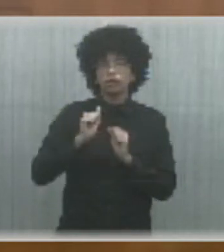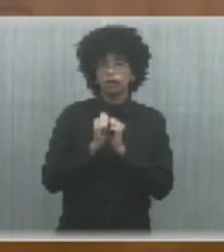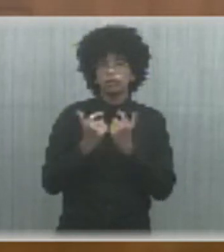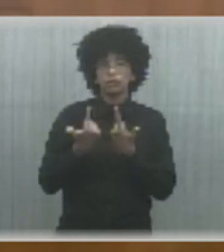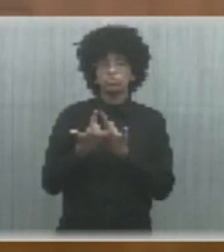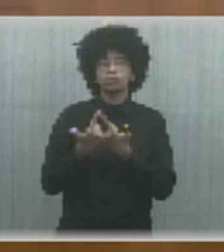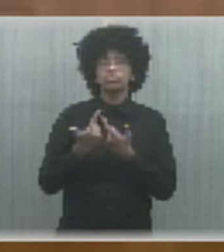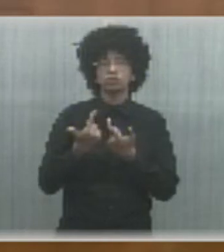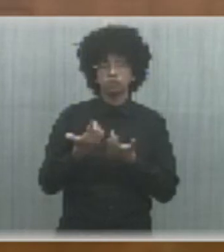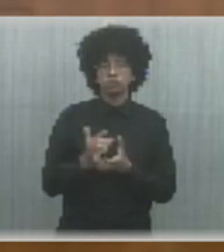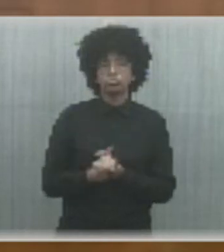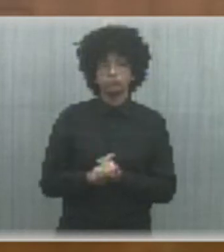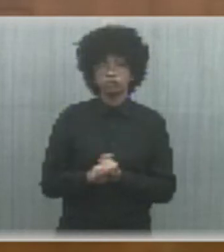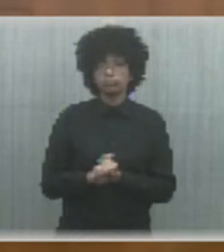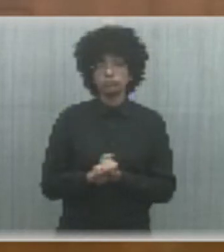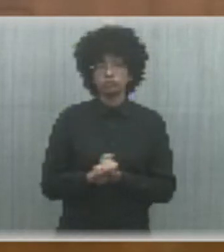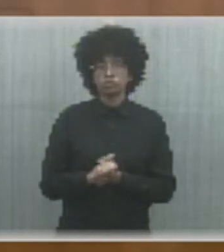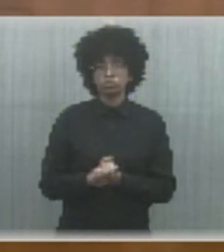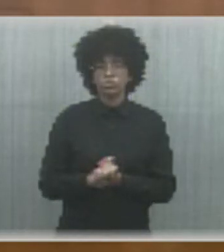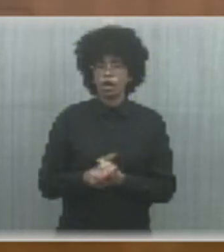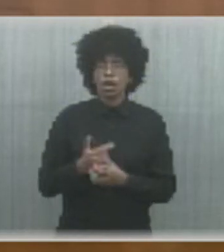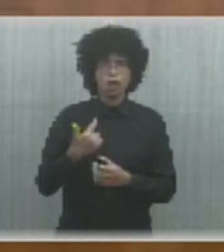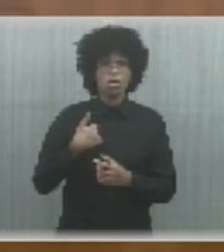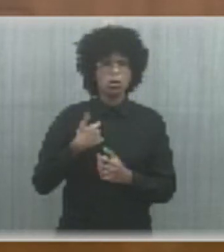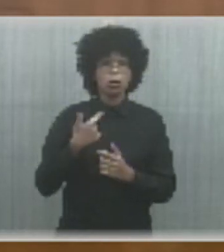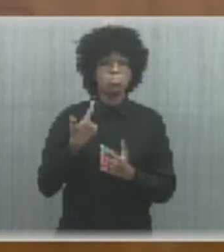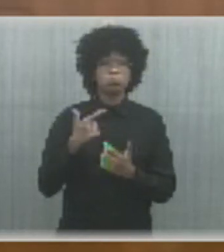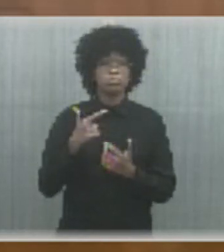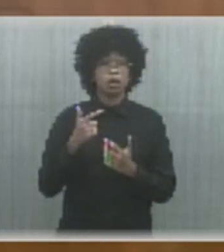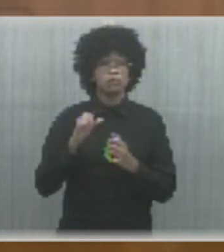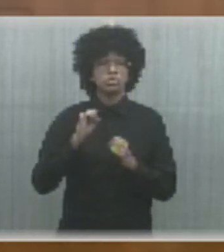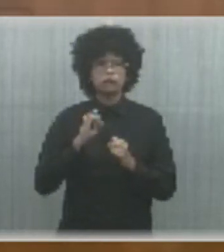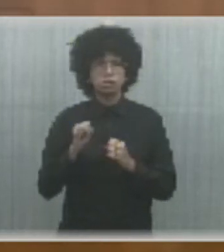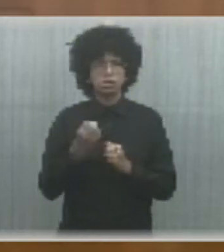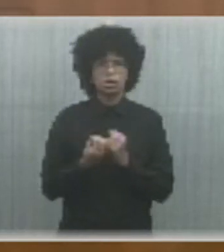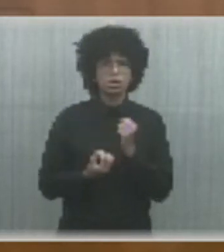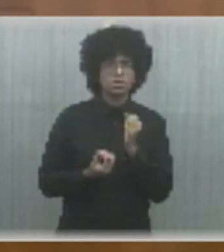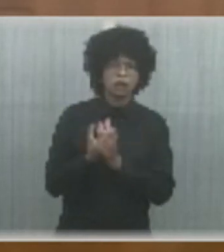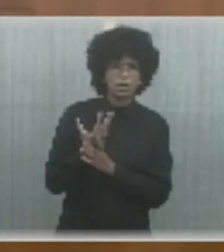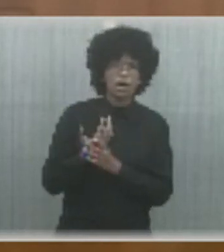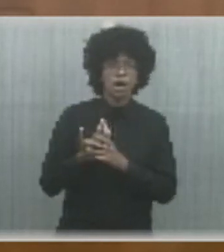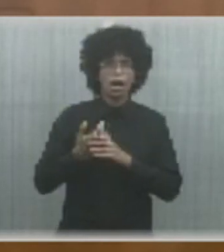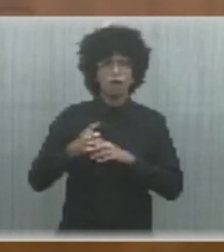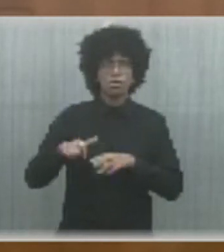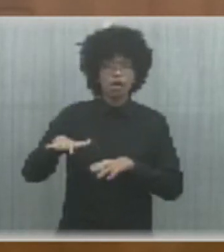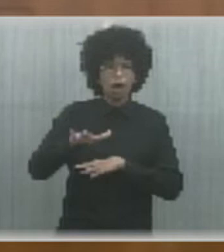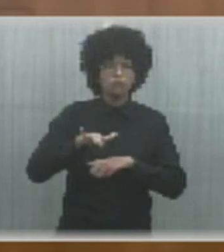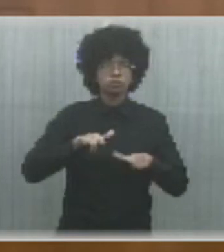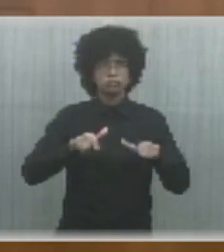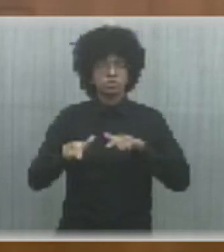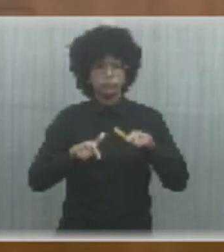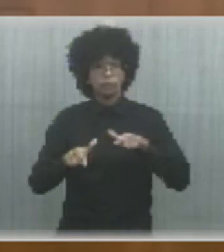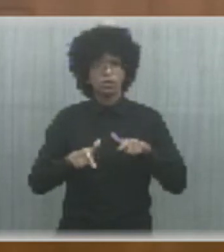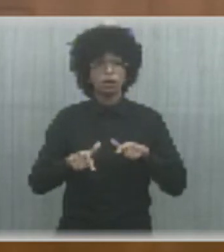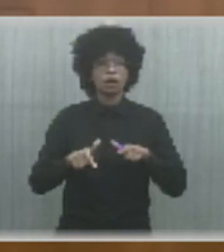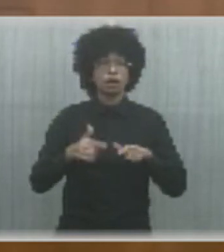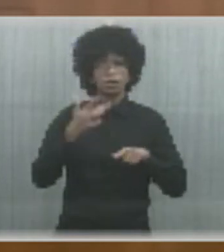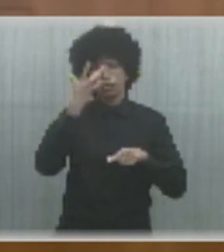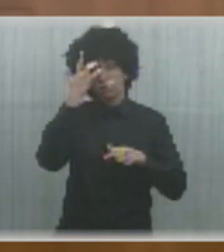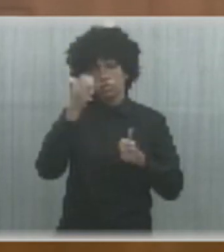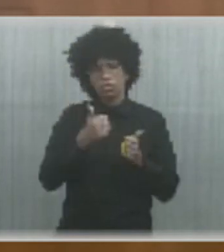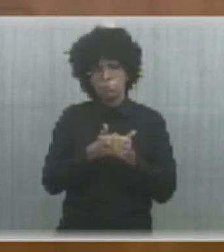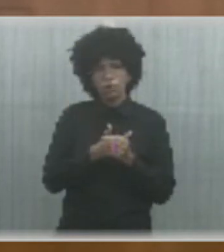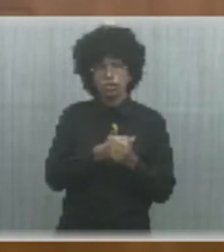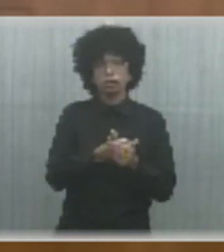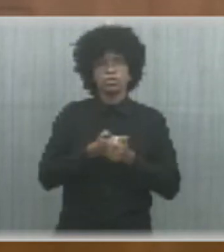Assembleia Legislativa? Então, nada contra se tentar criar um mercado de trabalho para que as acompanhantes de